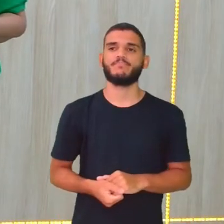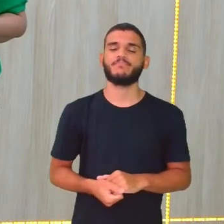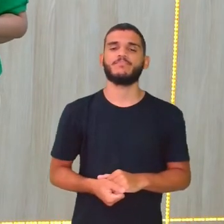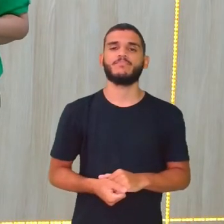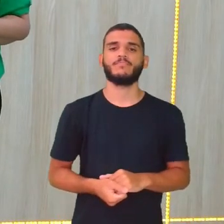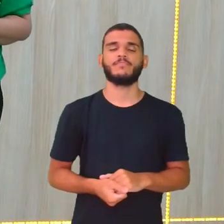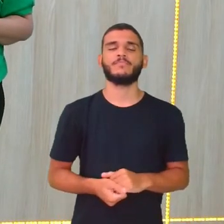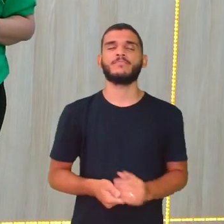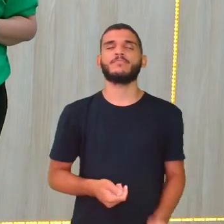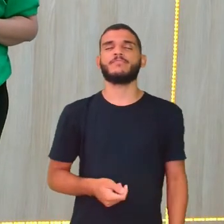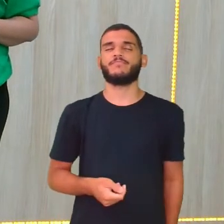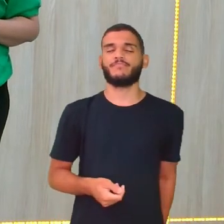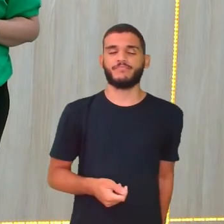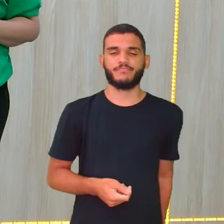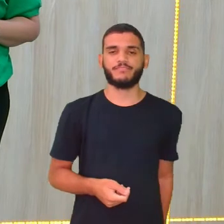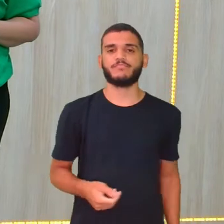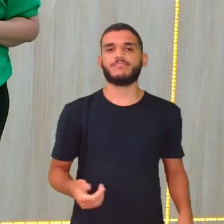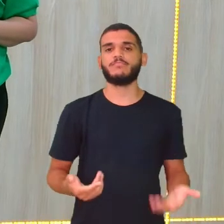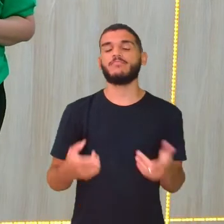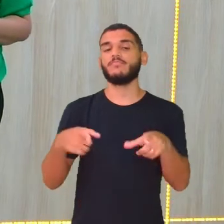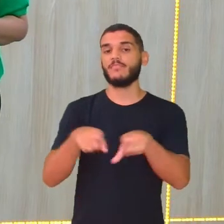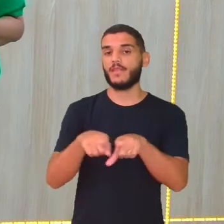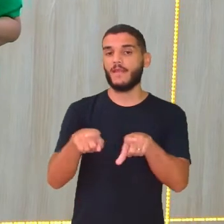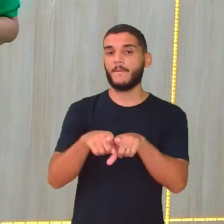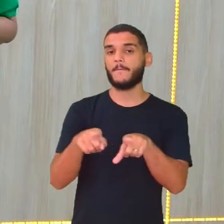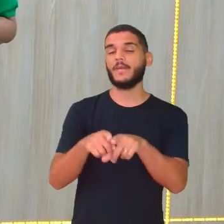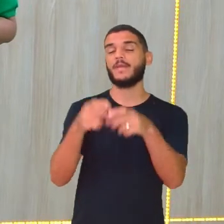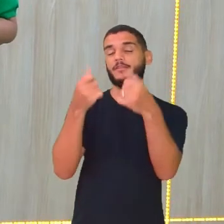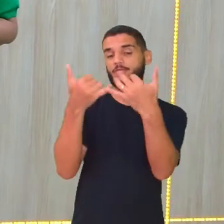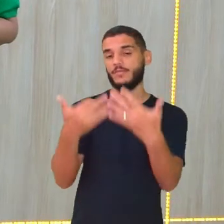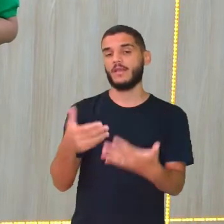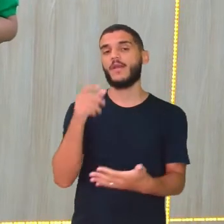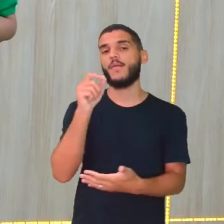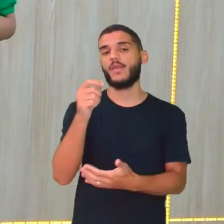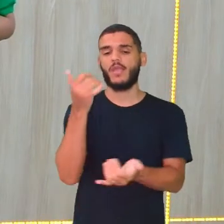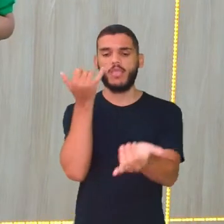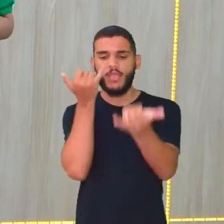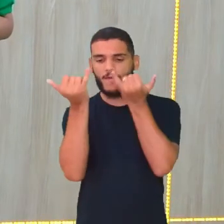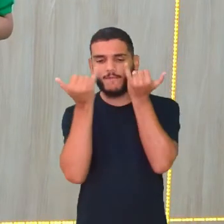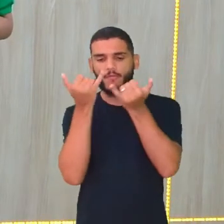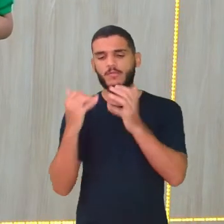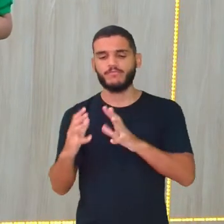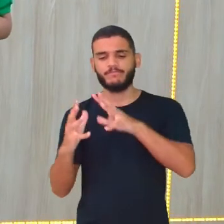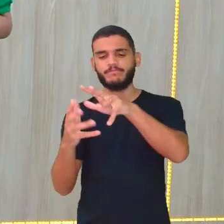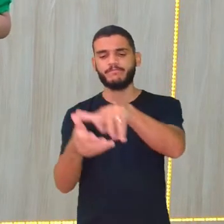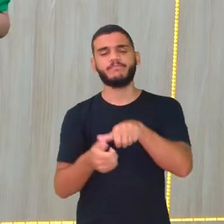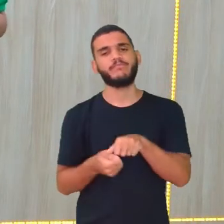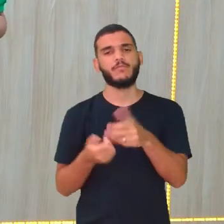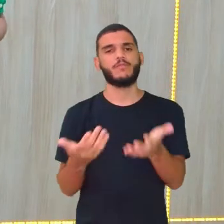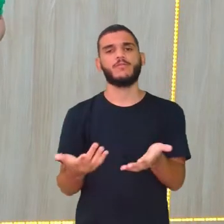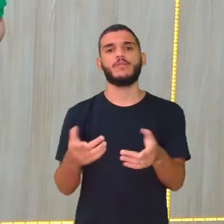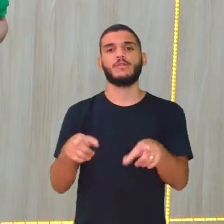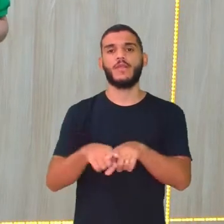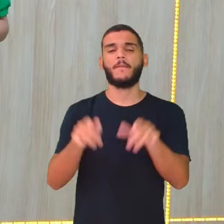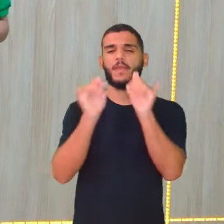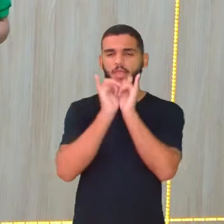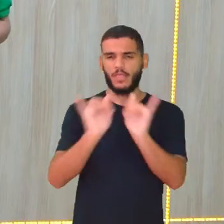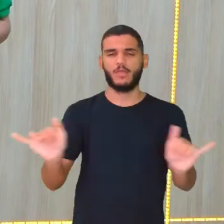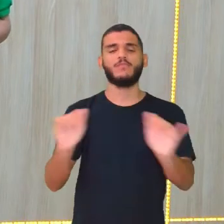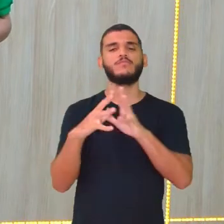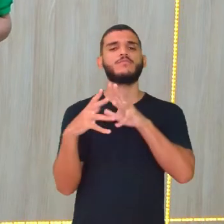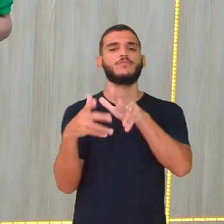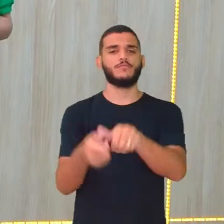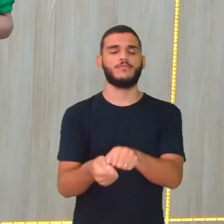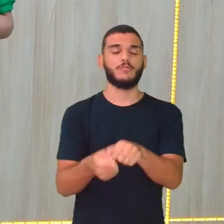Bom, é importante também ser trabalhado a questão de informações sobre o mundo, não é? Notícias do